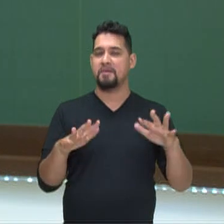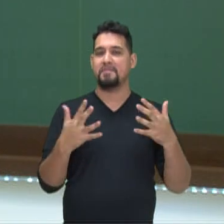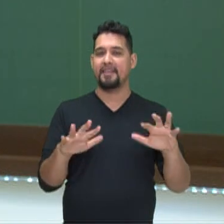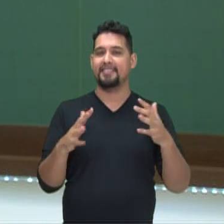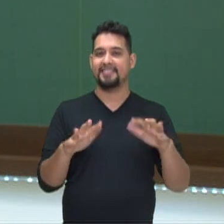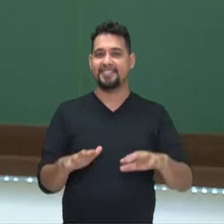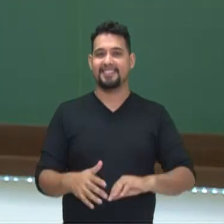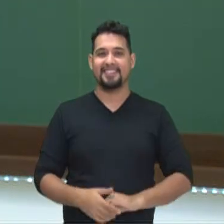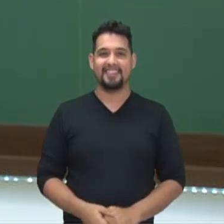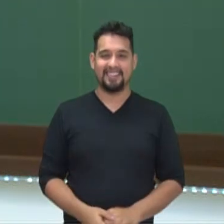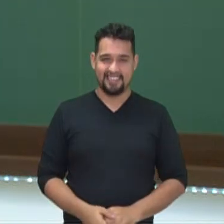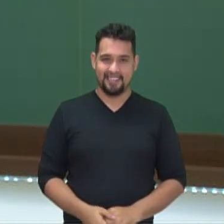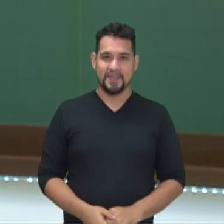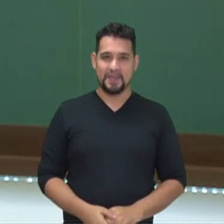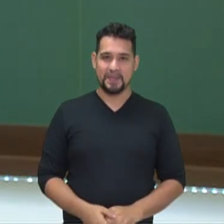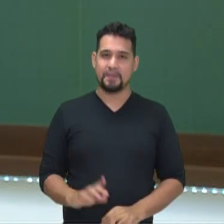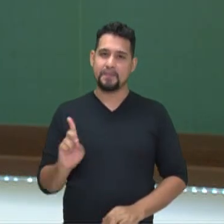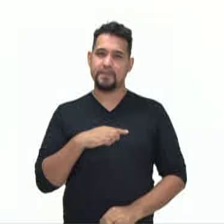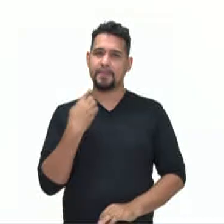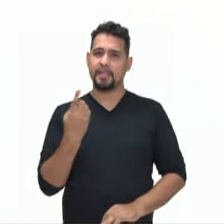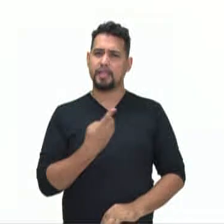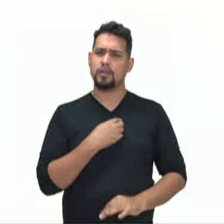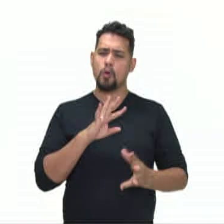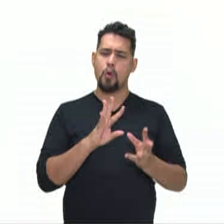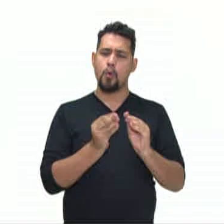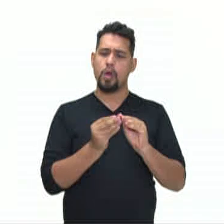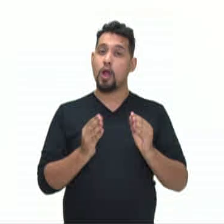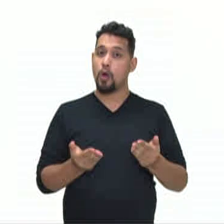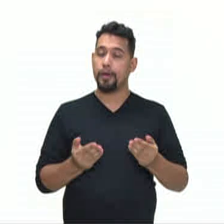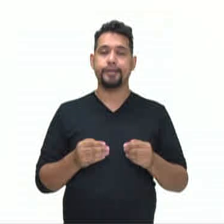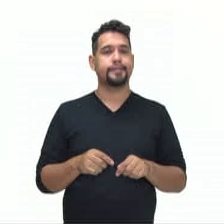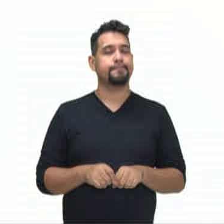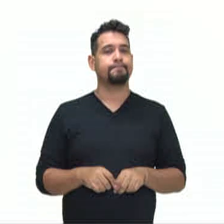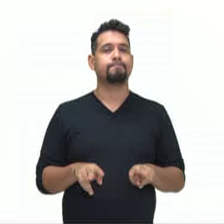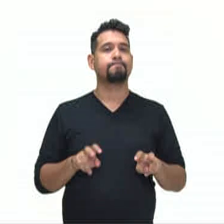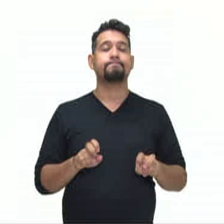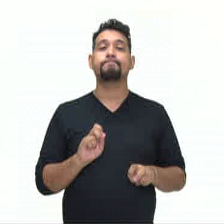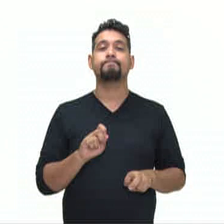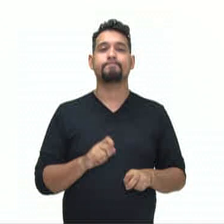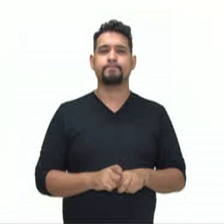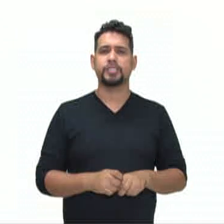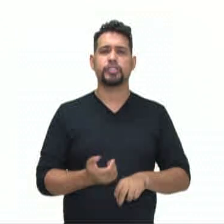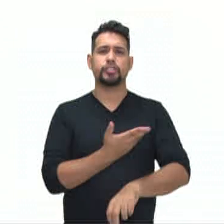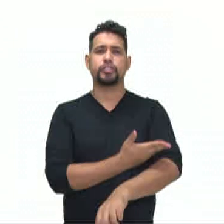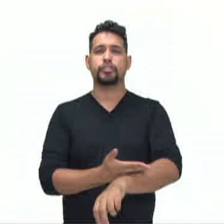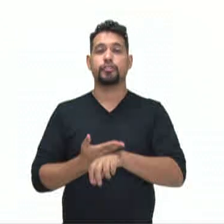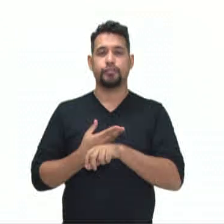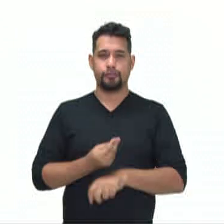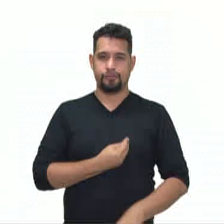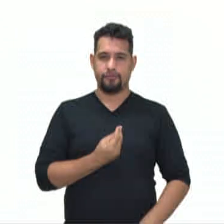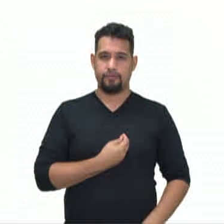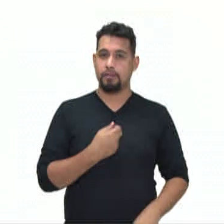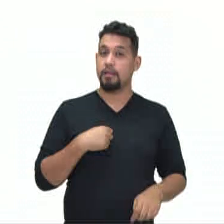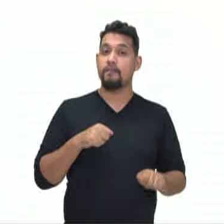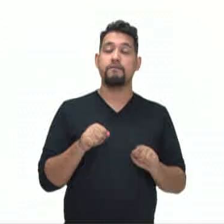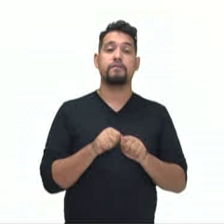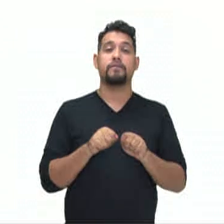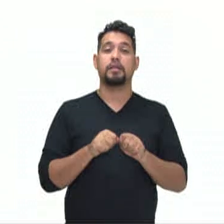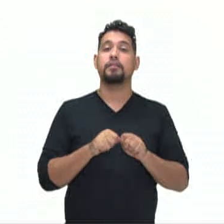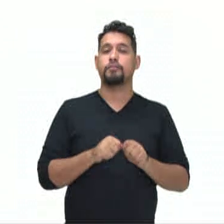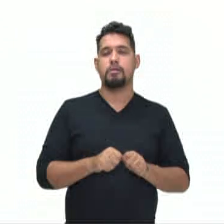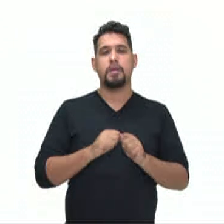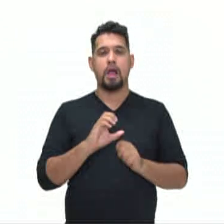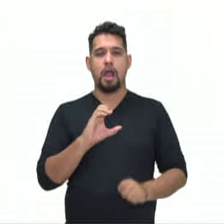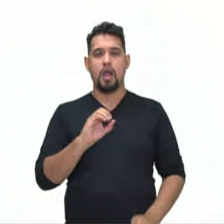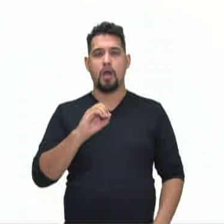Parabéns! Certo? Então, para a gente concluir, segundo o estudo Estilos de Vida, realizado pela Nielsen